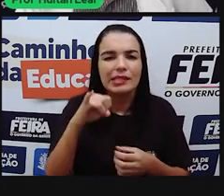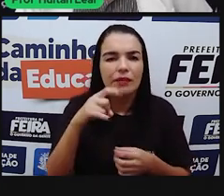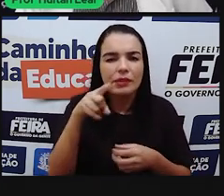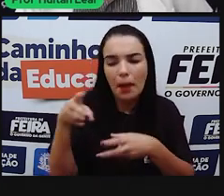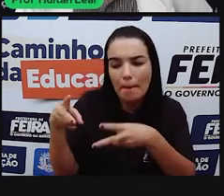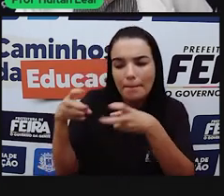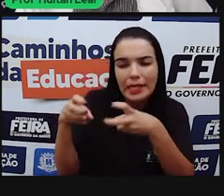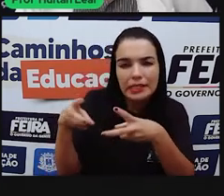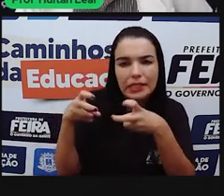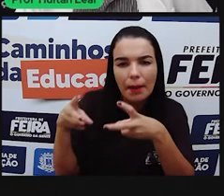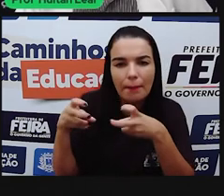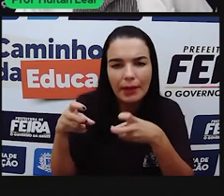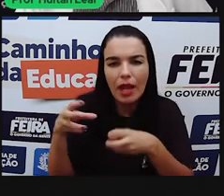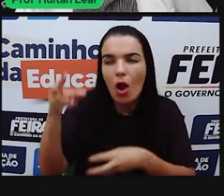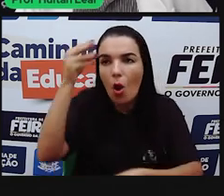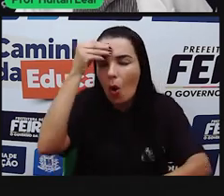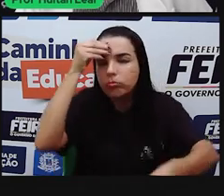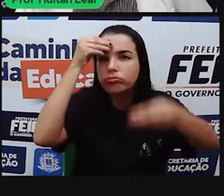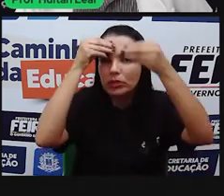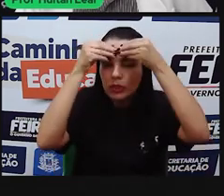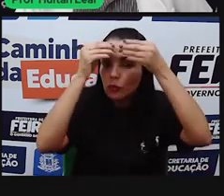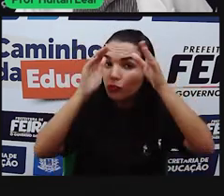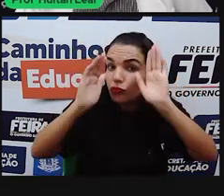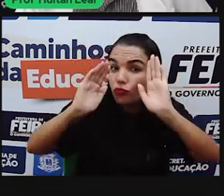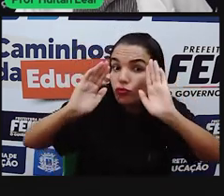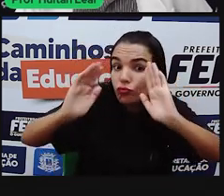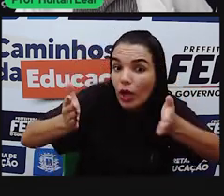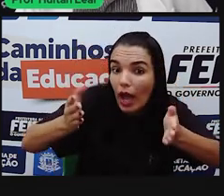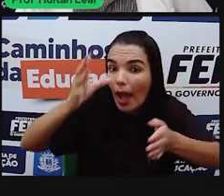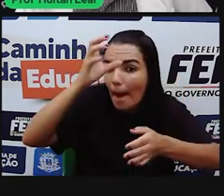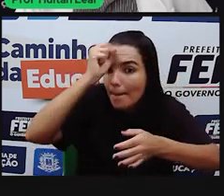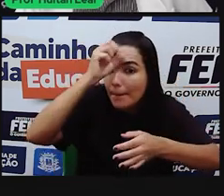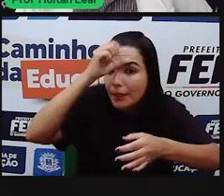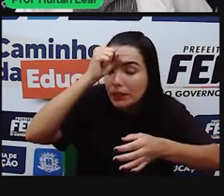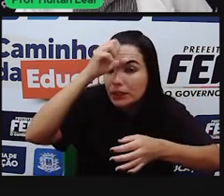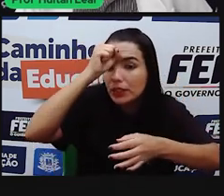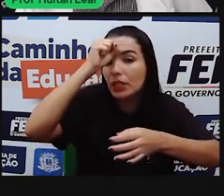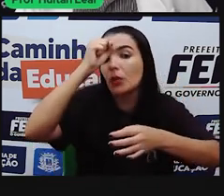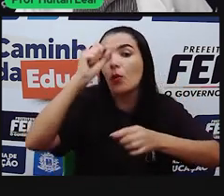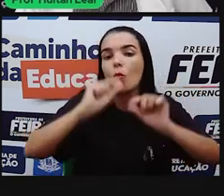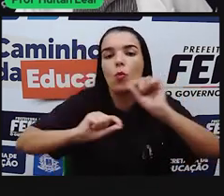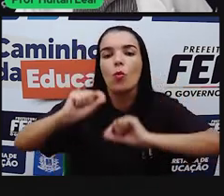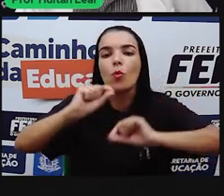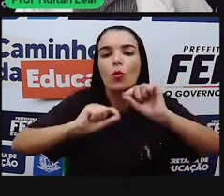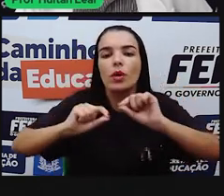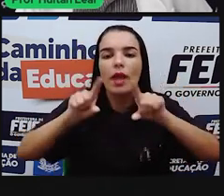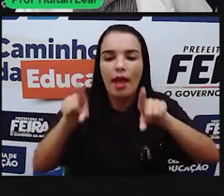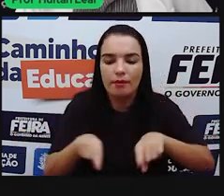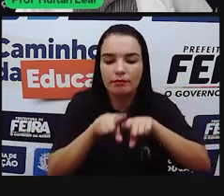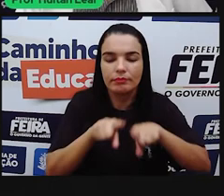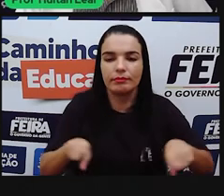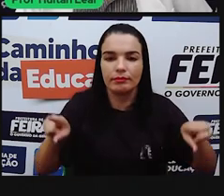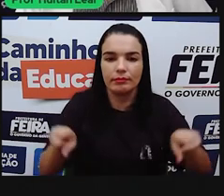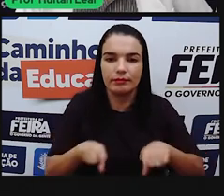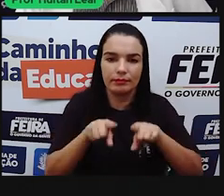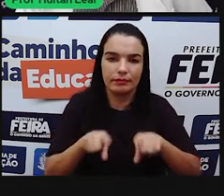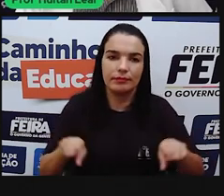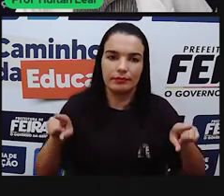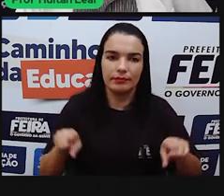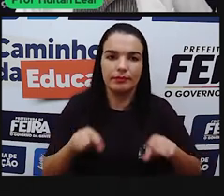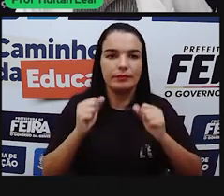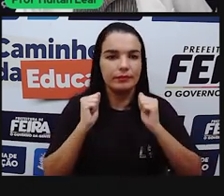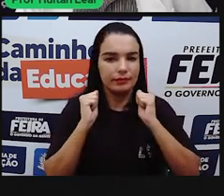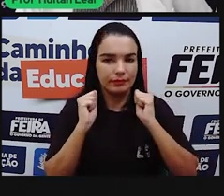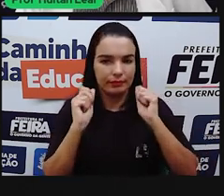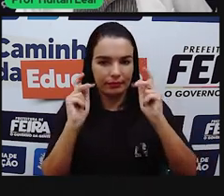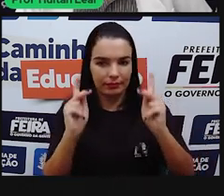vocês compreenderam o que já foi demonstrado, o que é a música, o que é a canção,